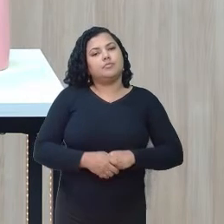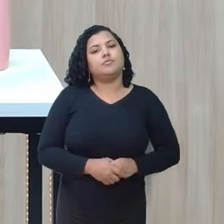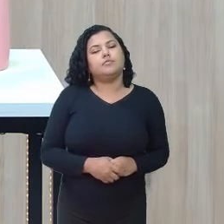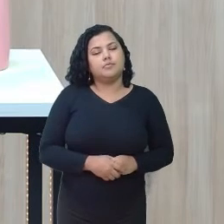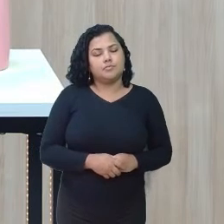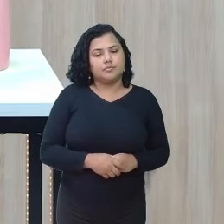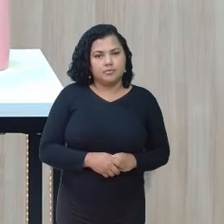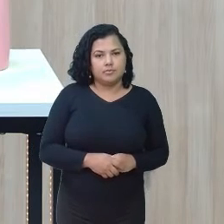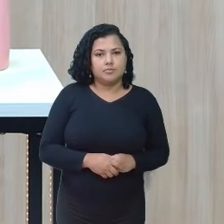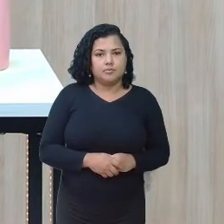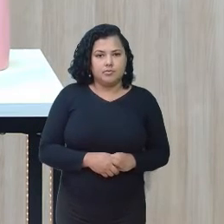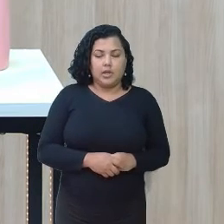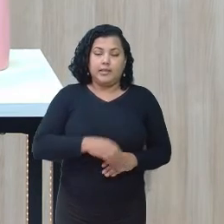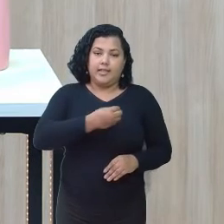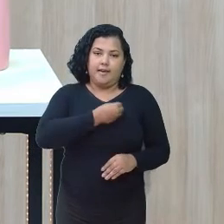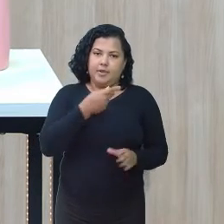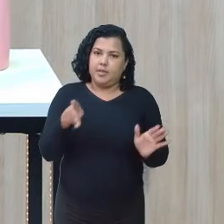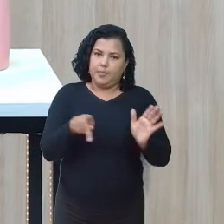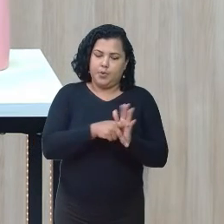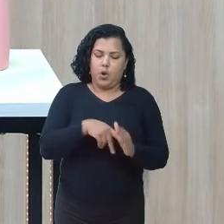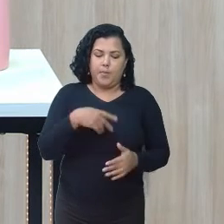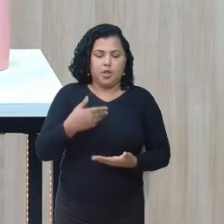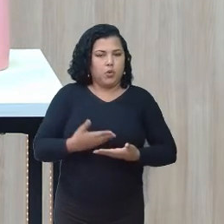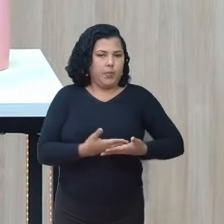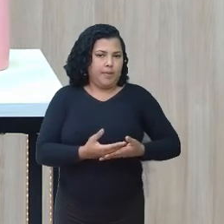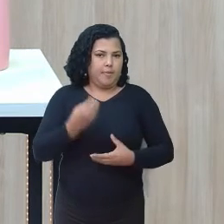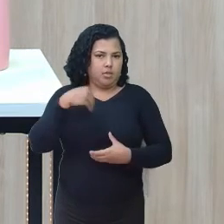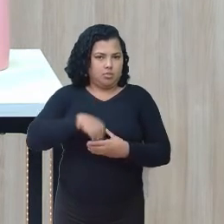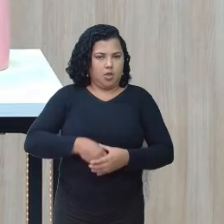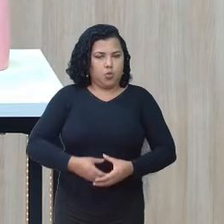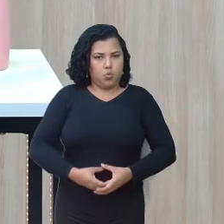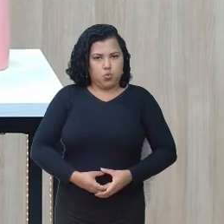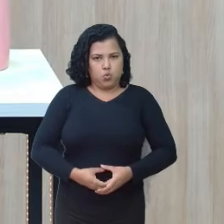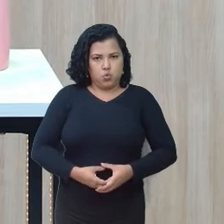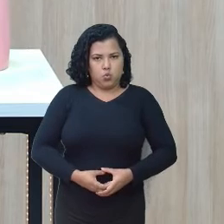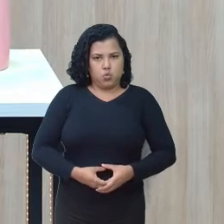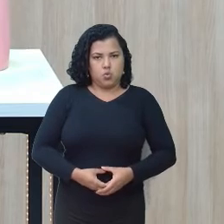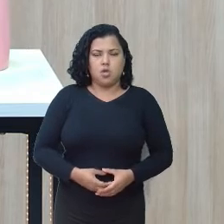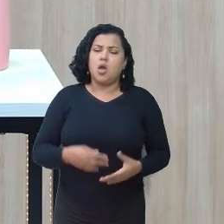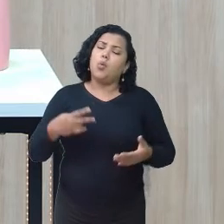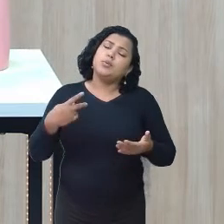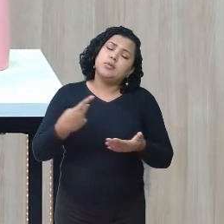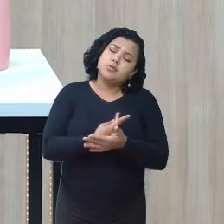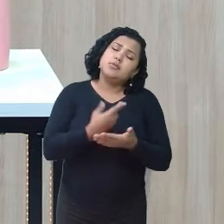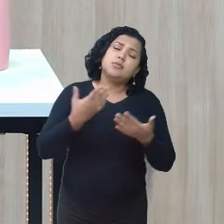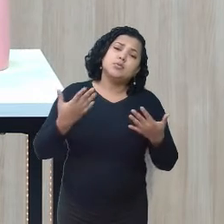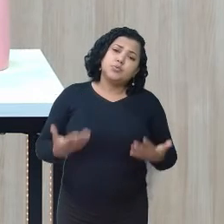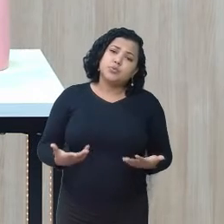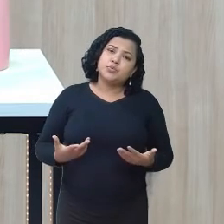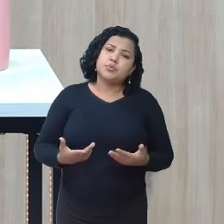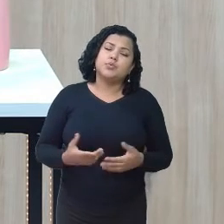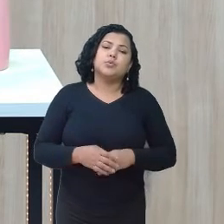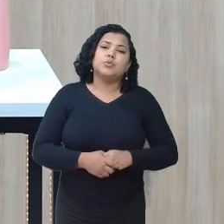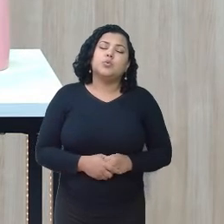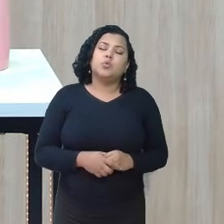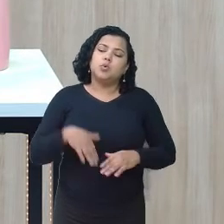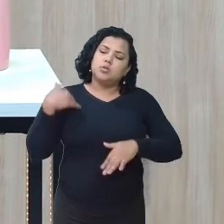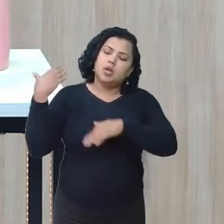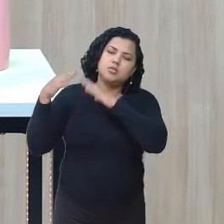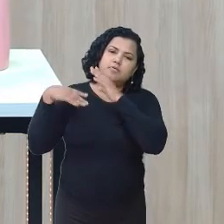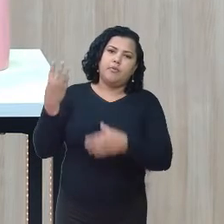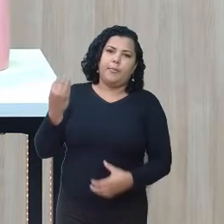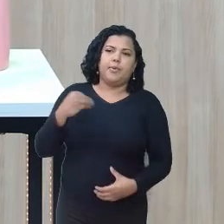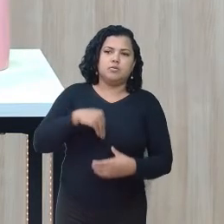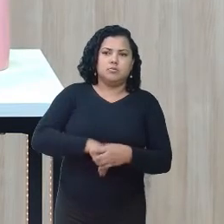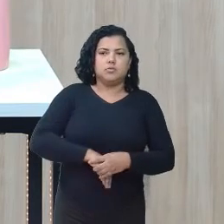fases da vida da criança no útero da mãe e acontecendo assim o seu